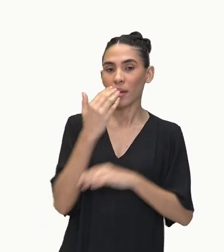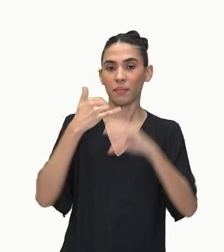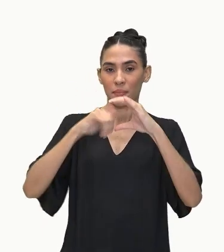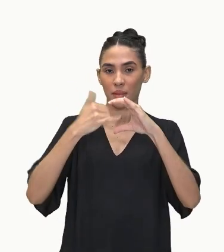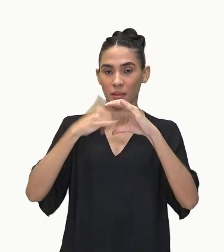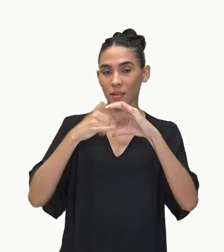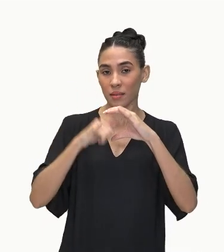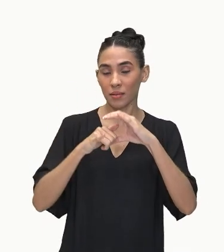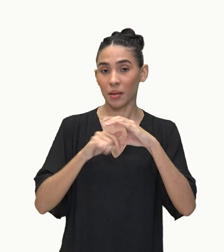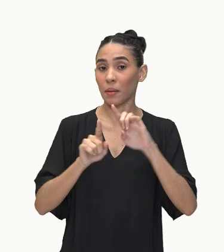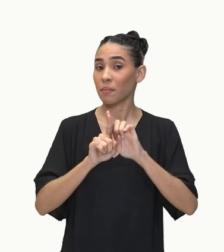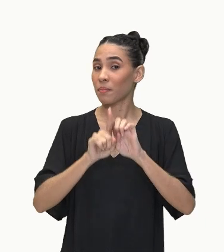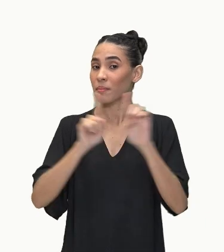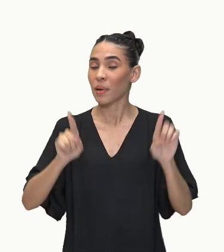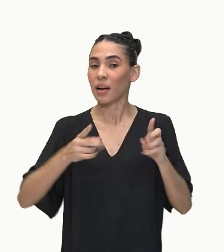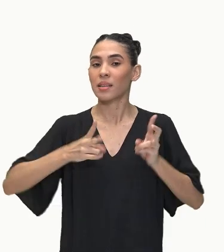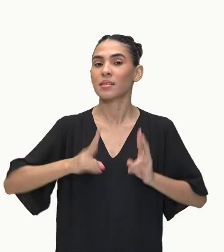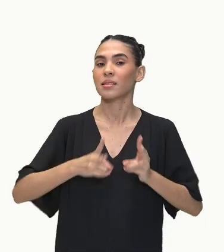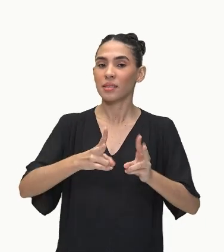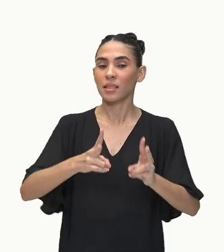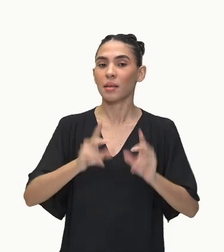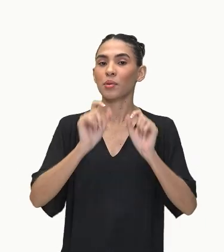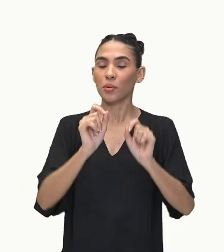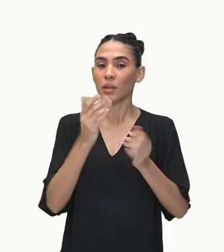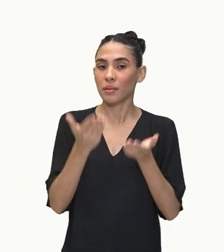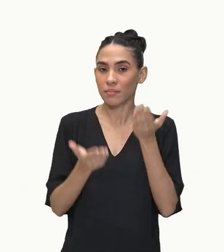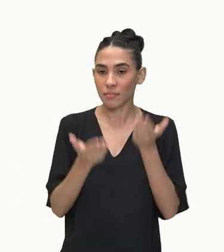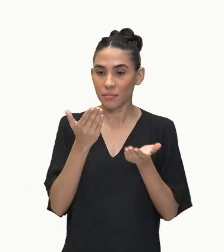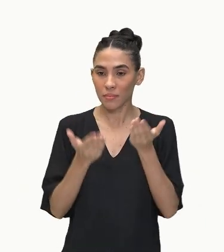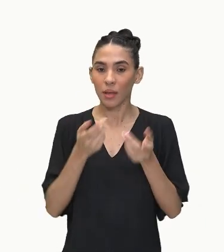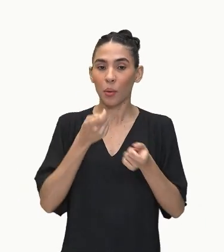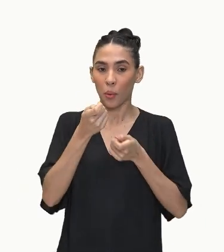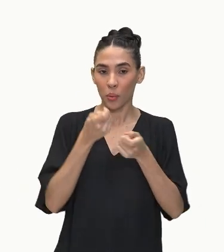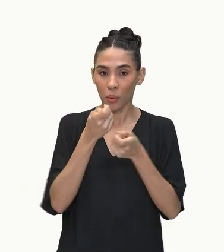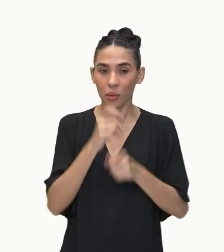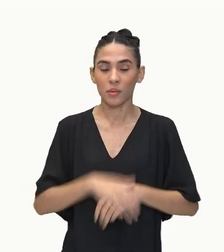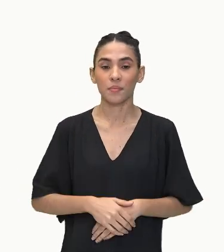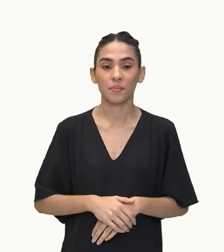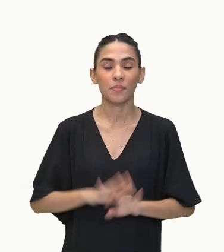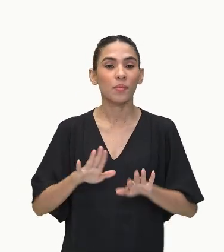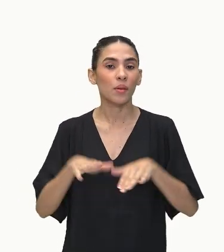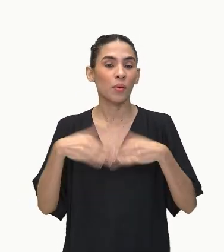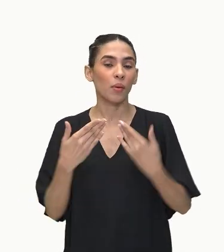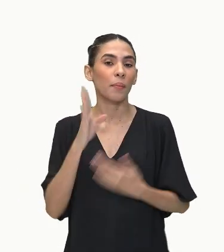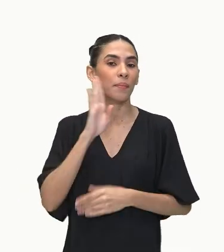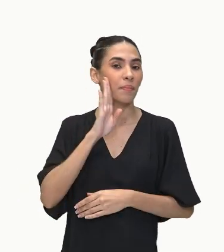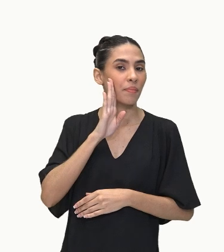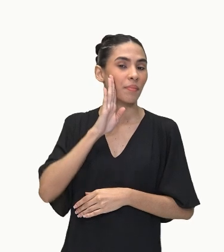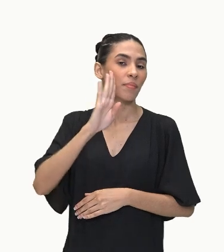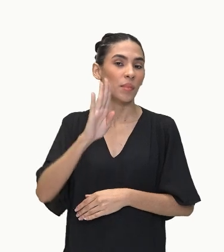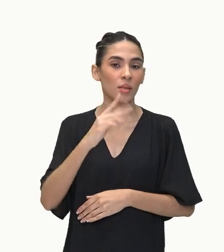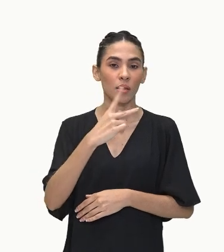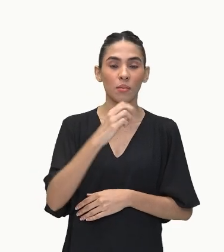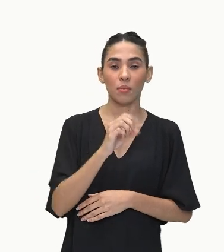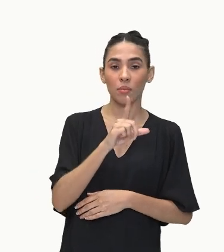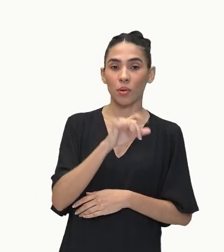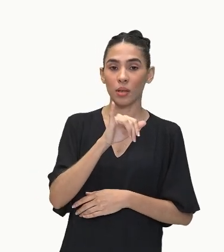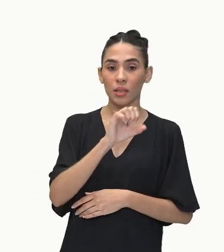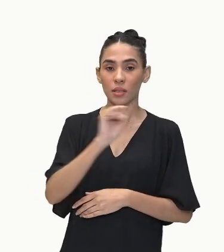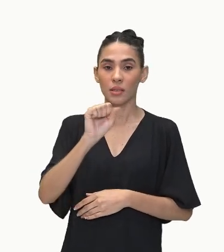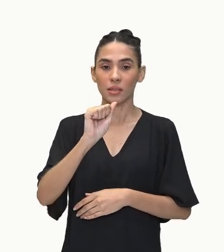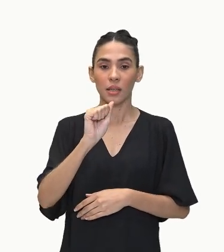carboidratos. É claro, sempre com moderação. E aí, quais são os principais